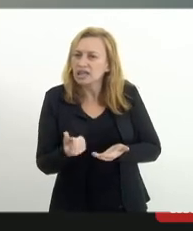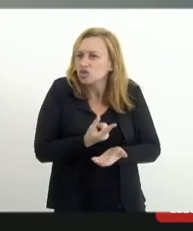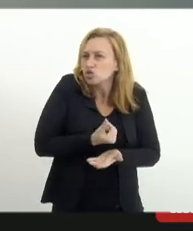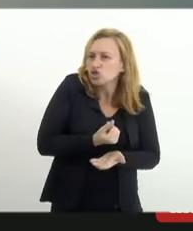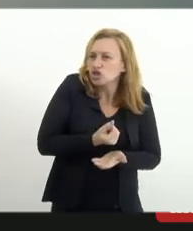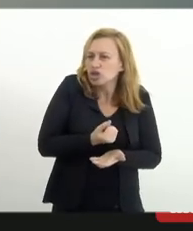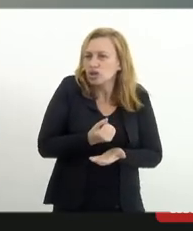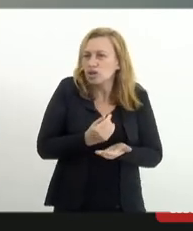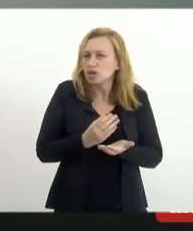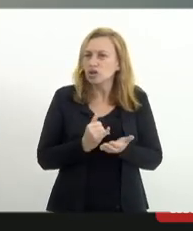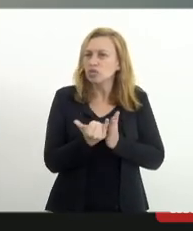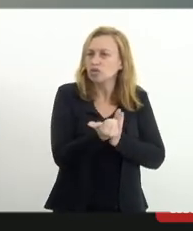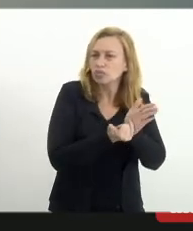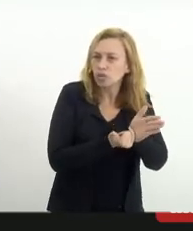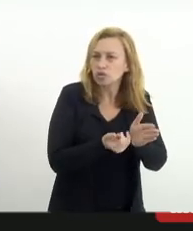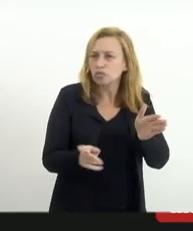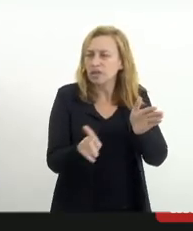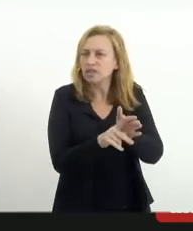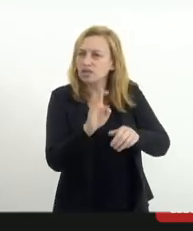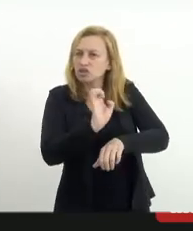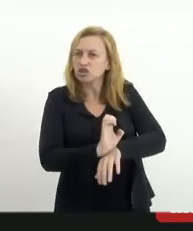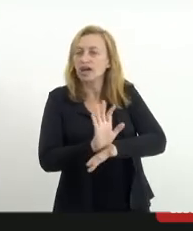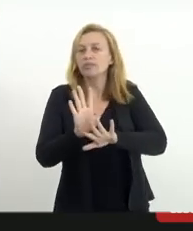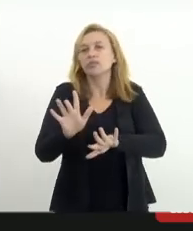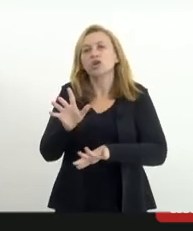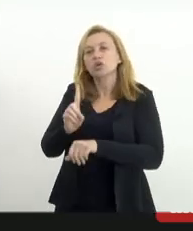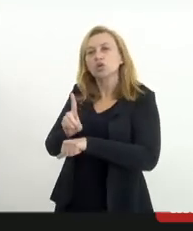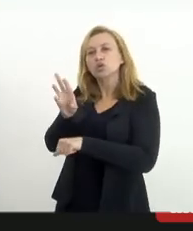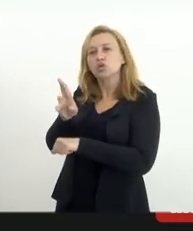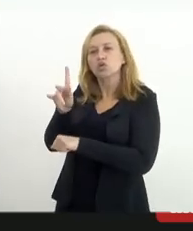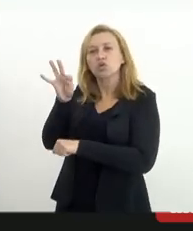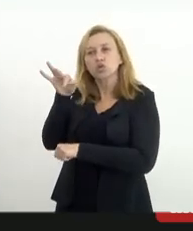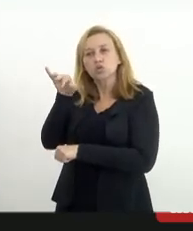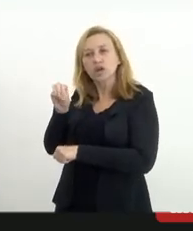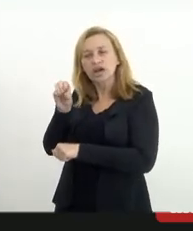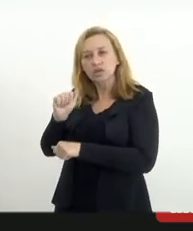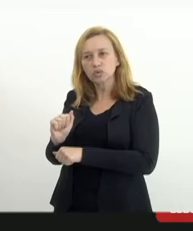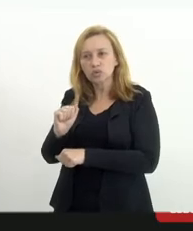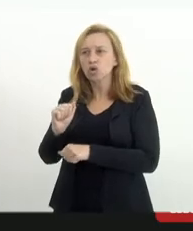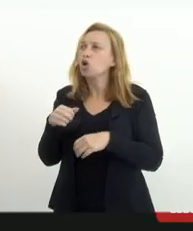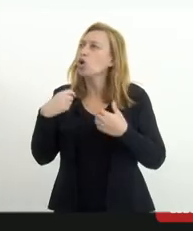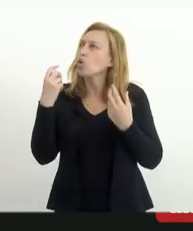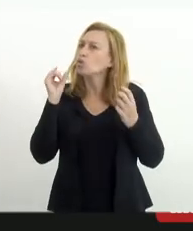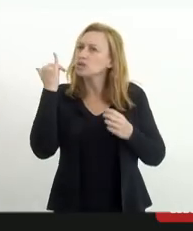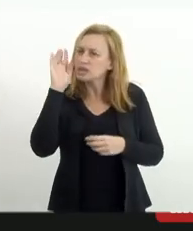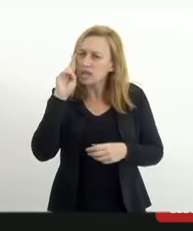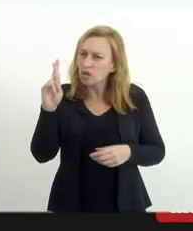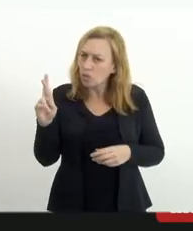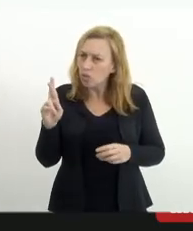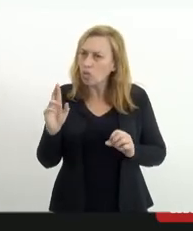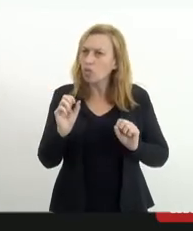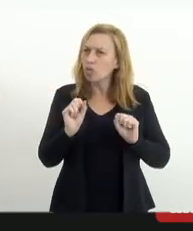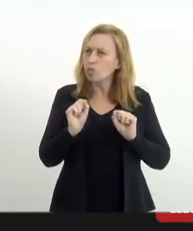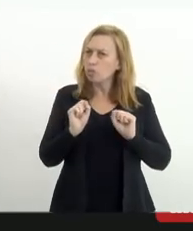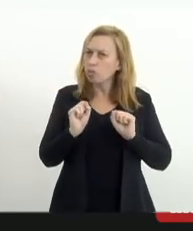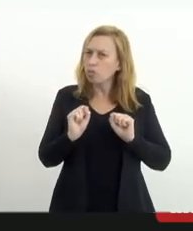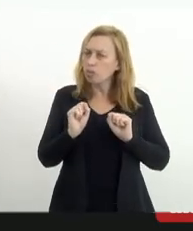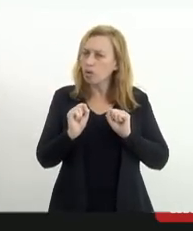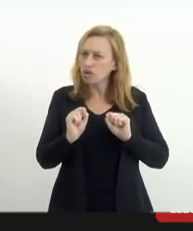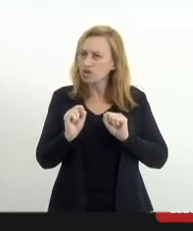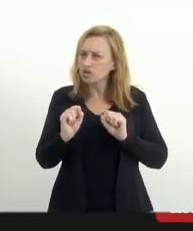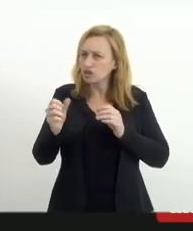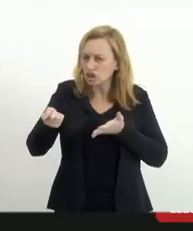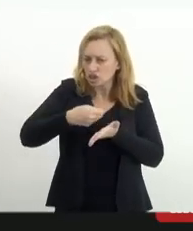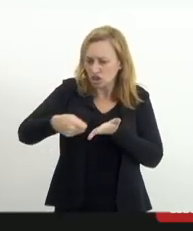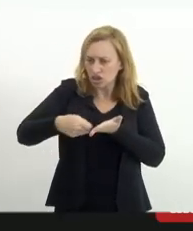é para o Estado. O doutor Fortunato, o senhor, por favor, nos oficia essa questão